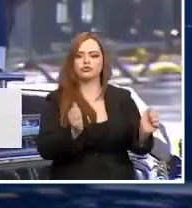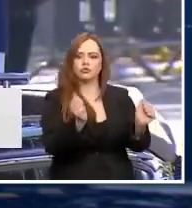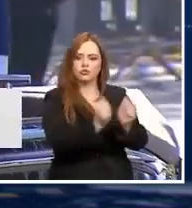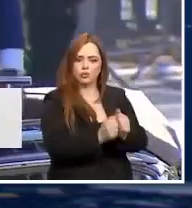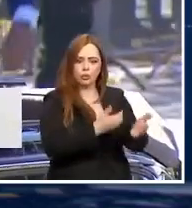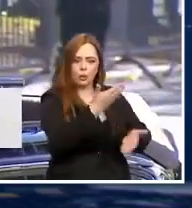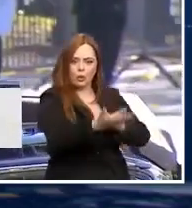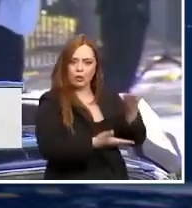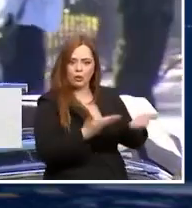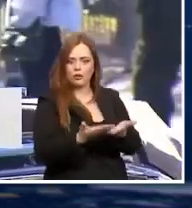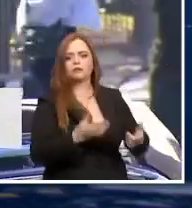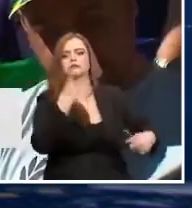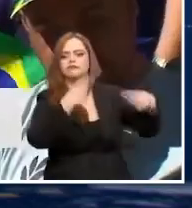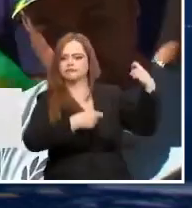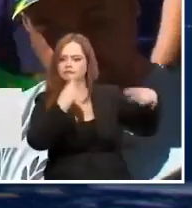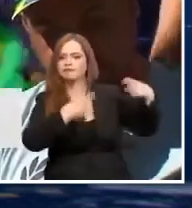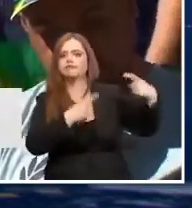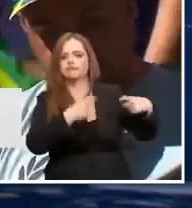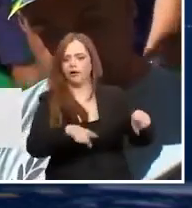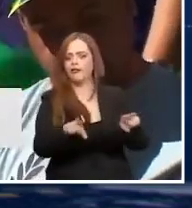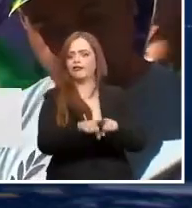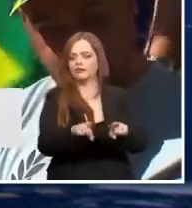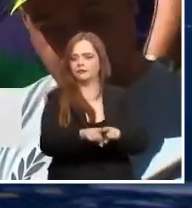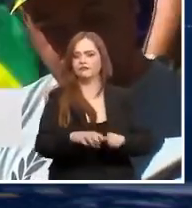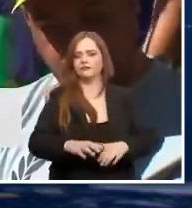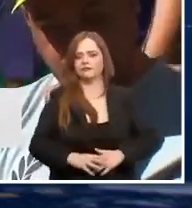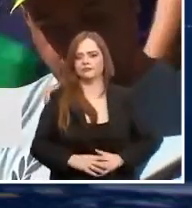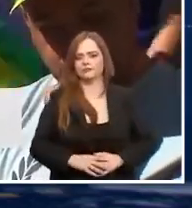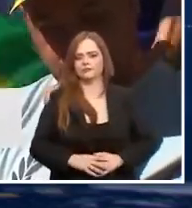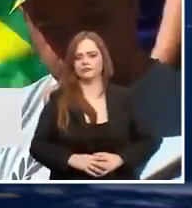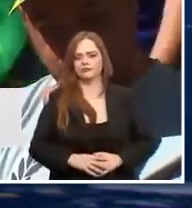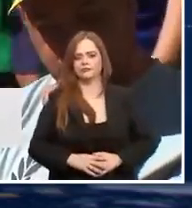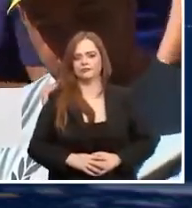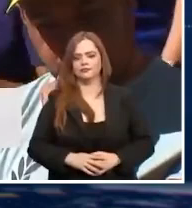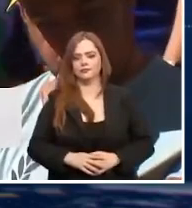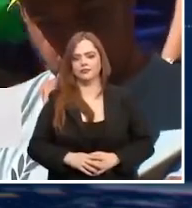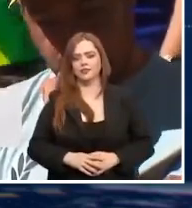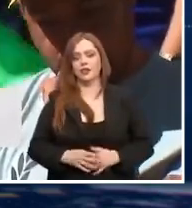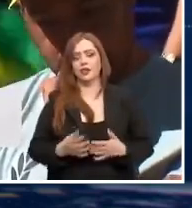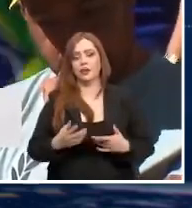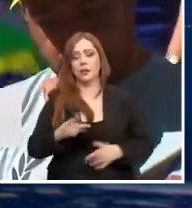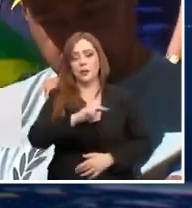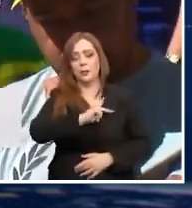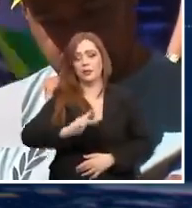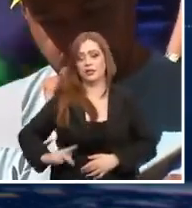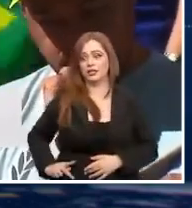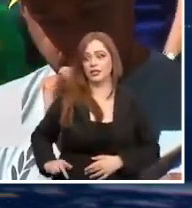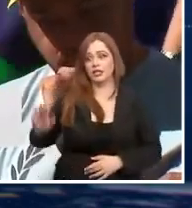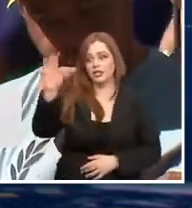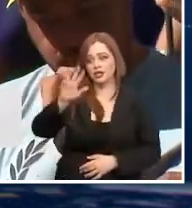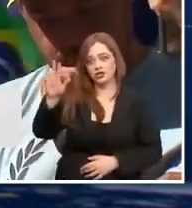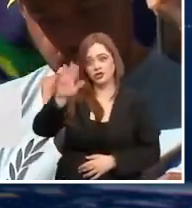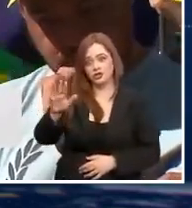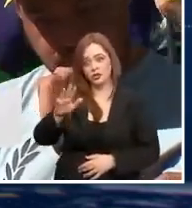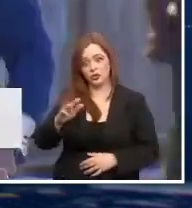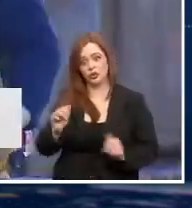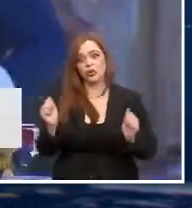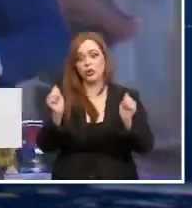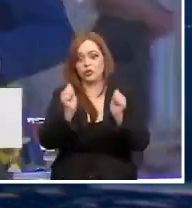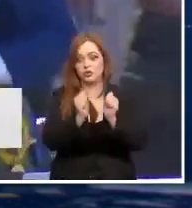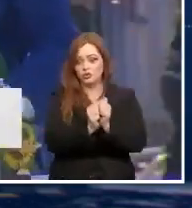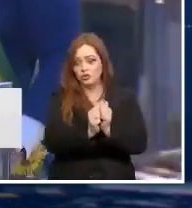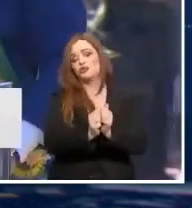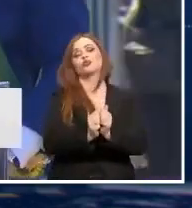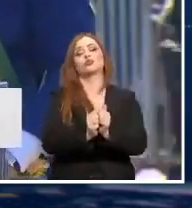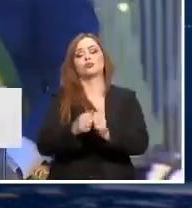8 de janeiro, que destruiu todas as sedes dos poderes. Não sei se vocês viram na televisão. Aí é óbvio que você, quando você vai fazer